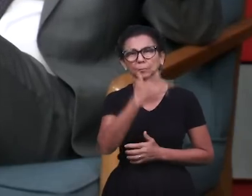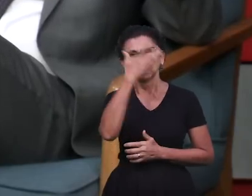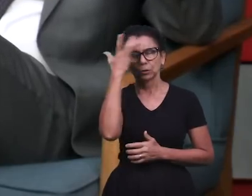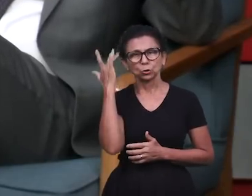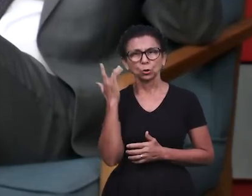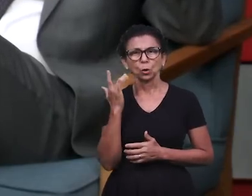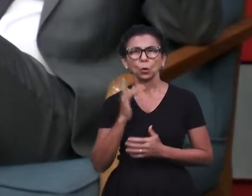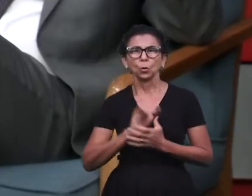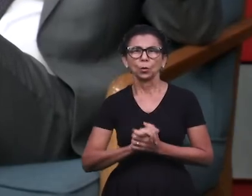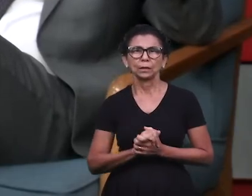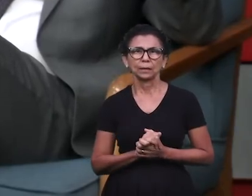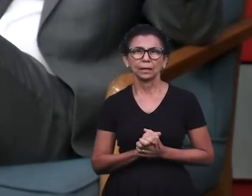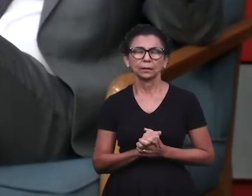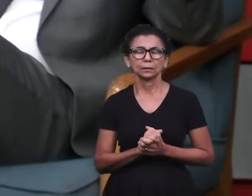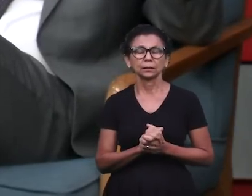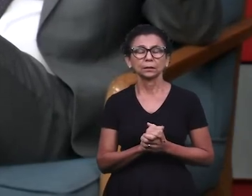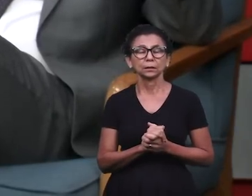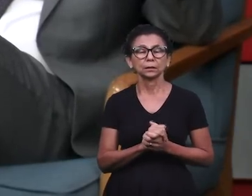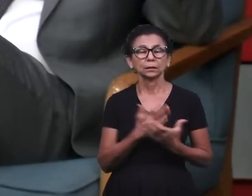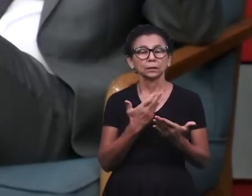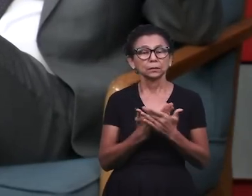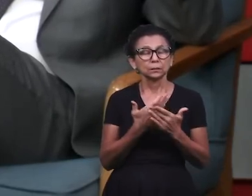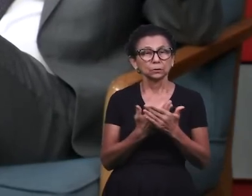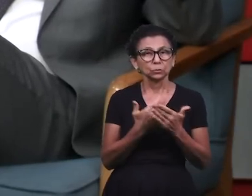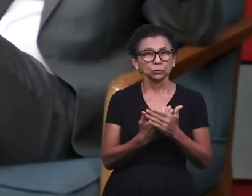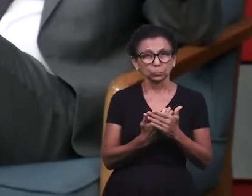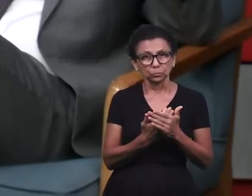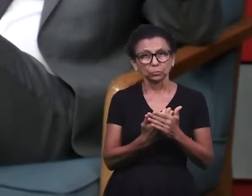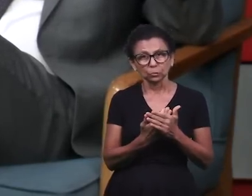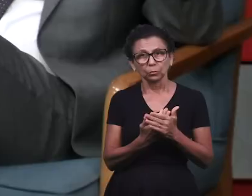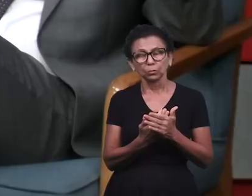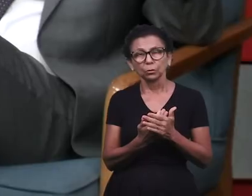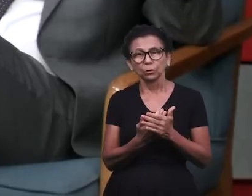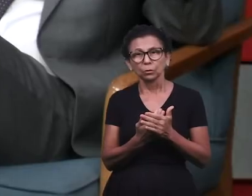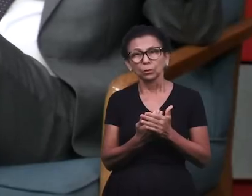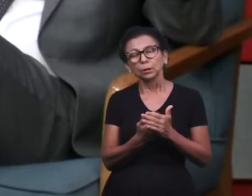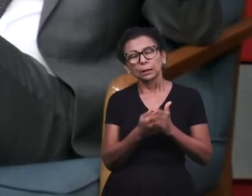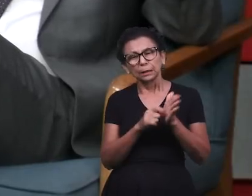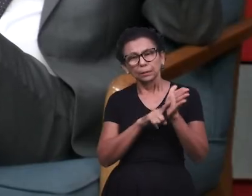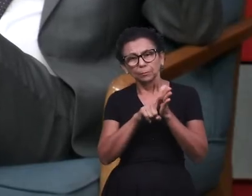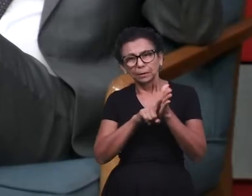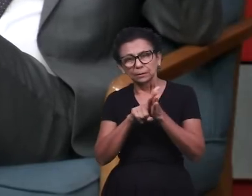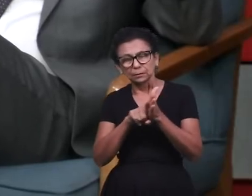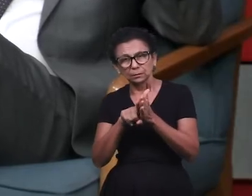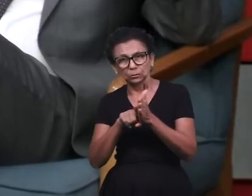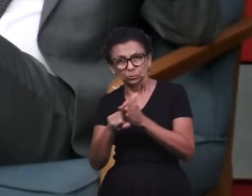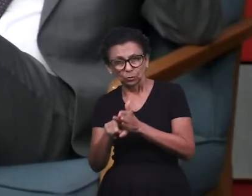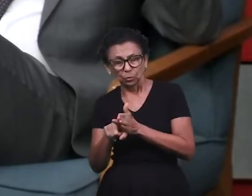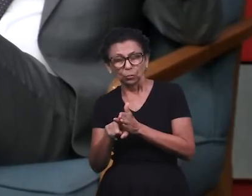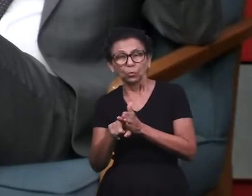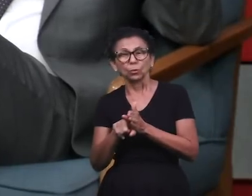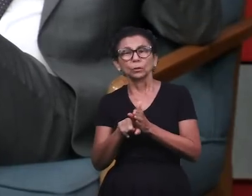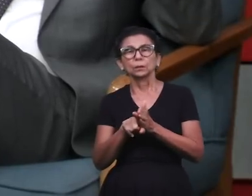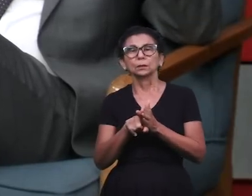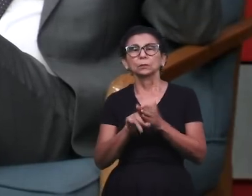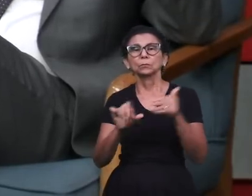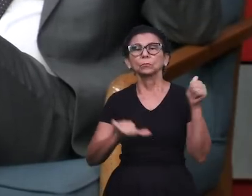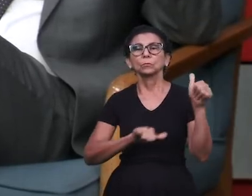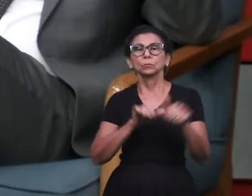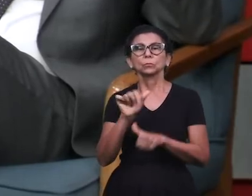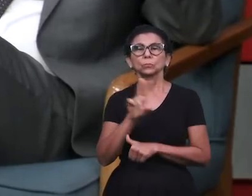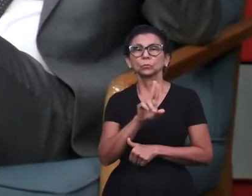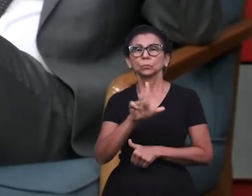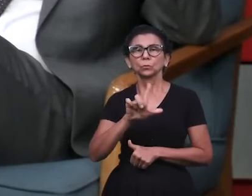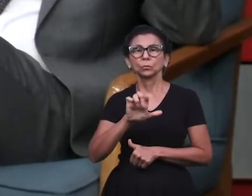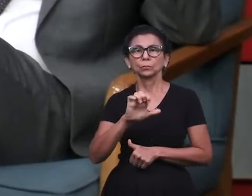o bacilo de Hansen. Então por isso a doença passou a se chamar agora,